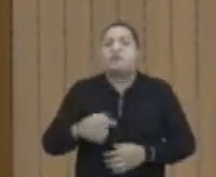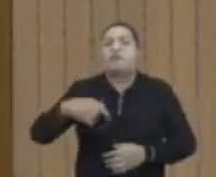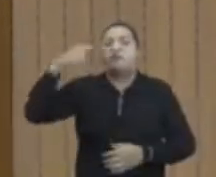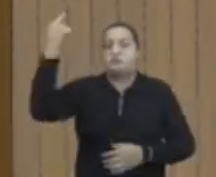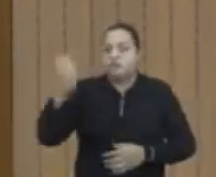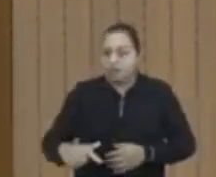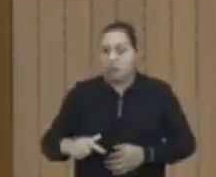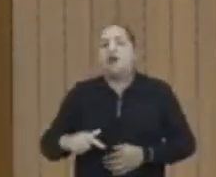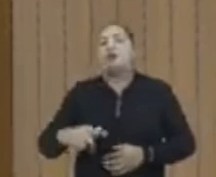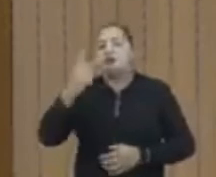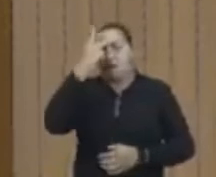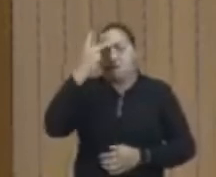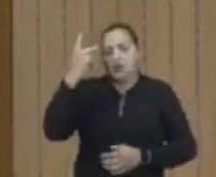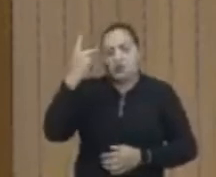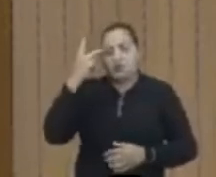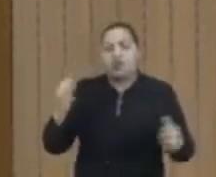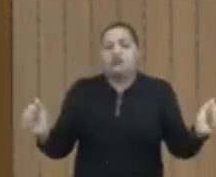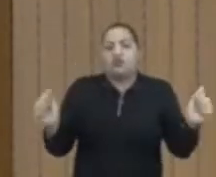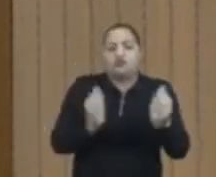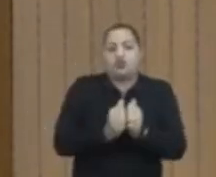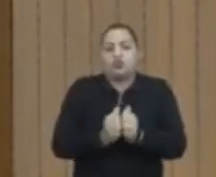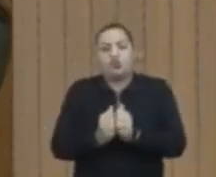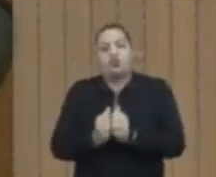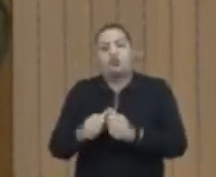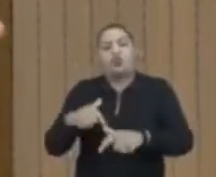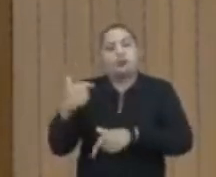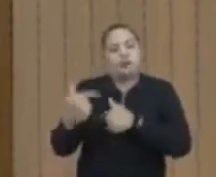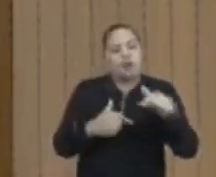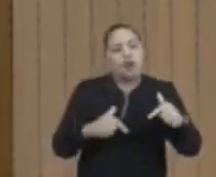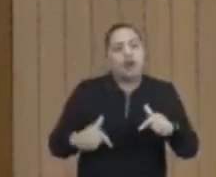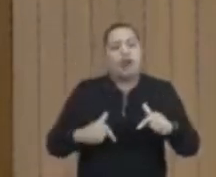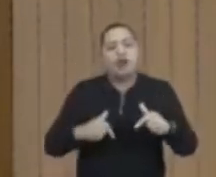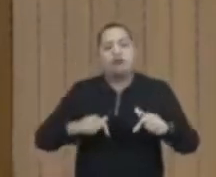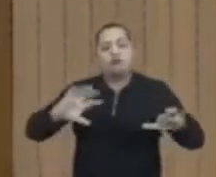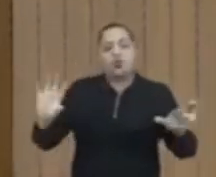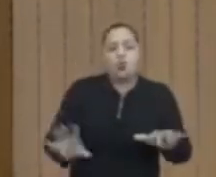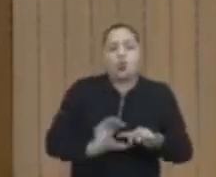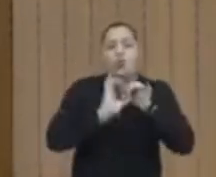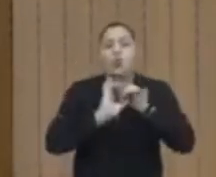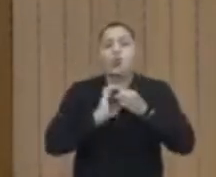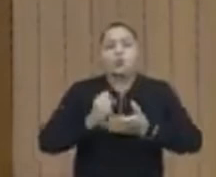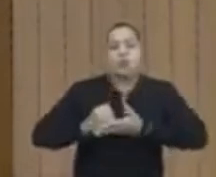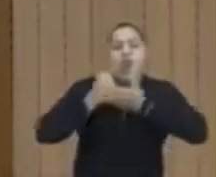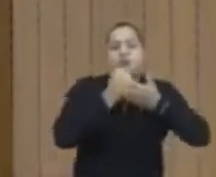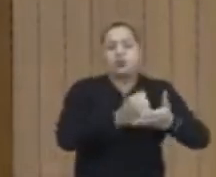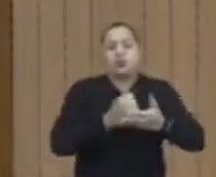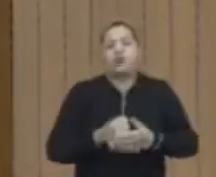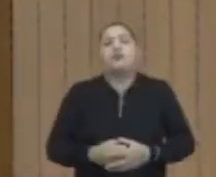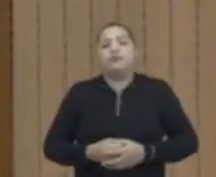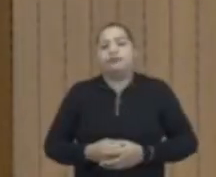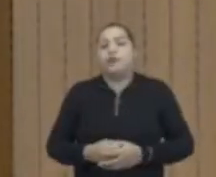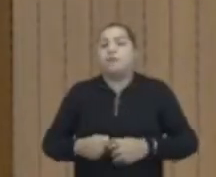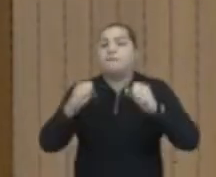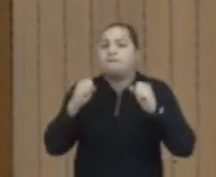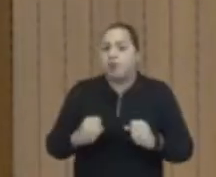este acréscimo de força, de energia dos colegas que virão e de servidores também, posso